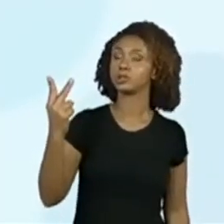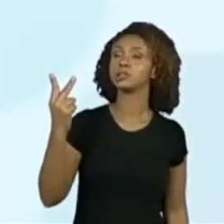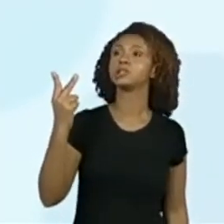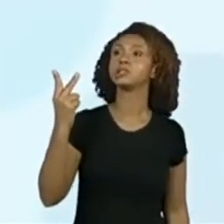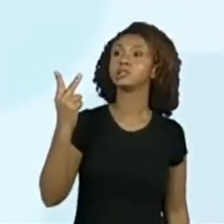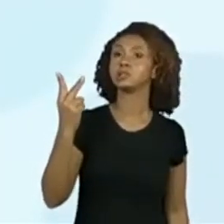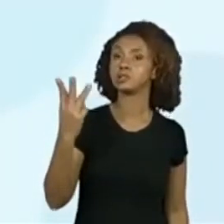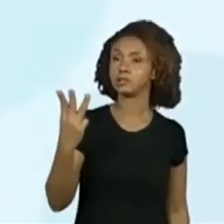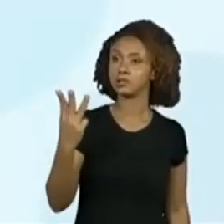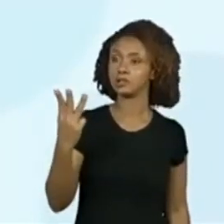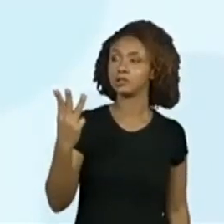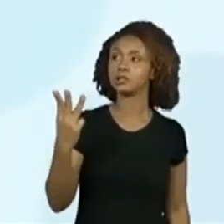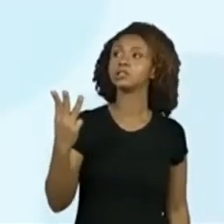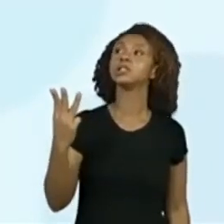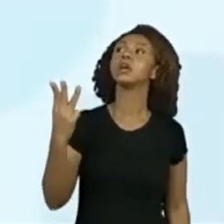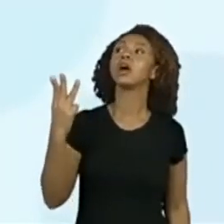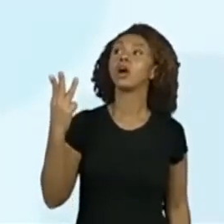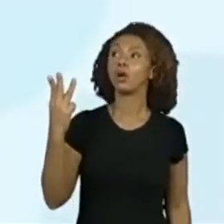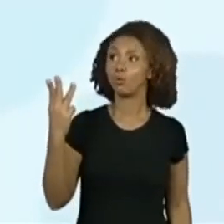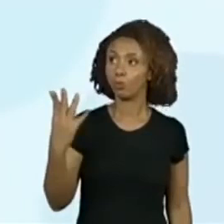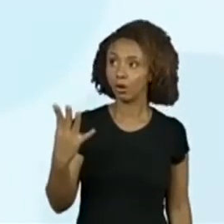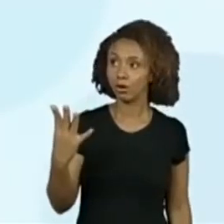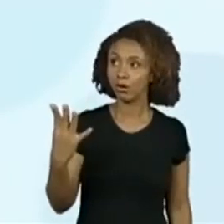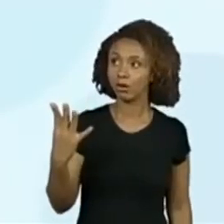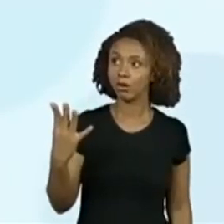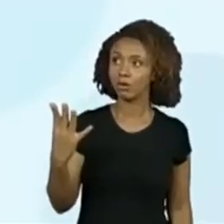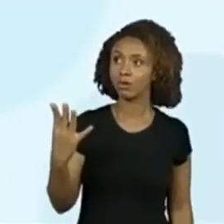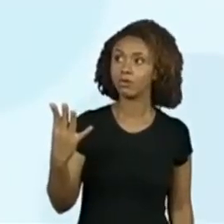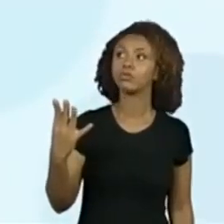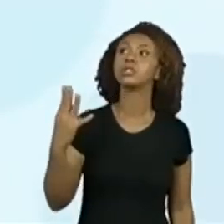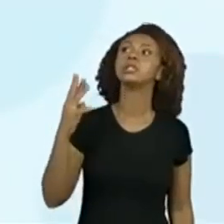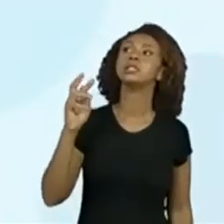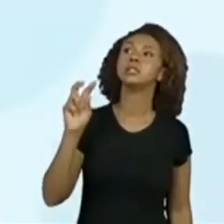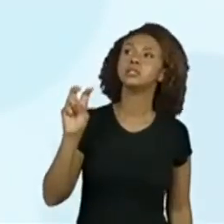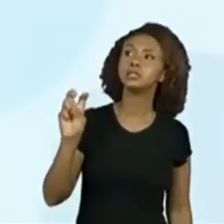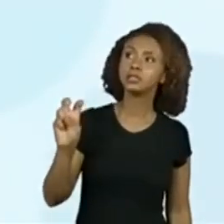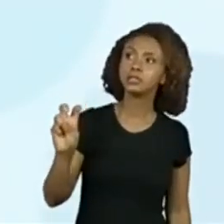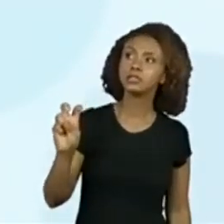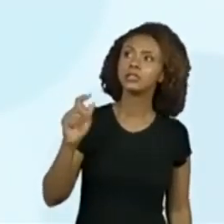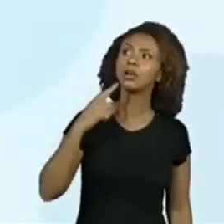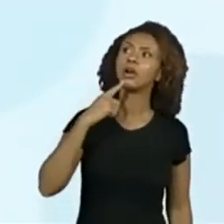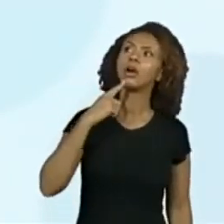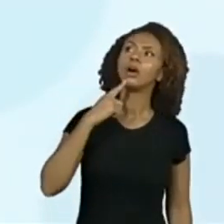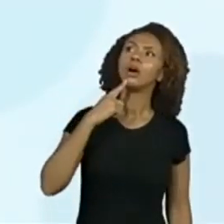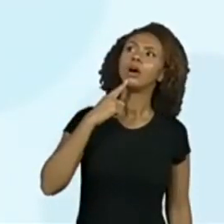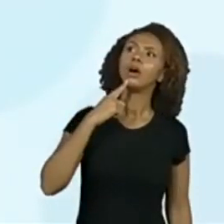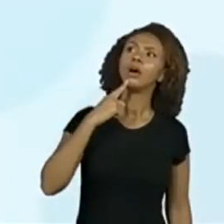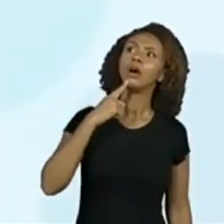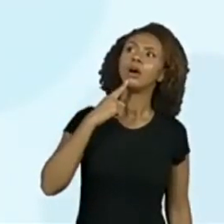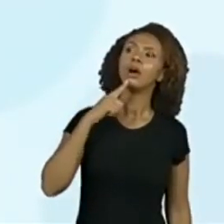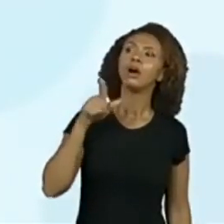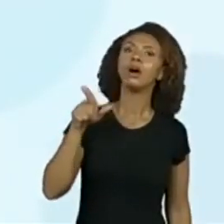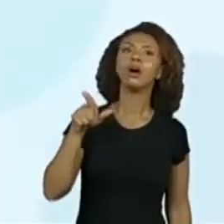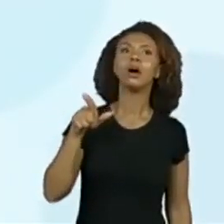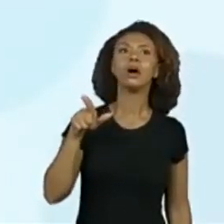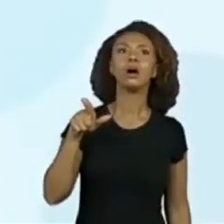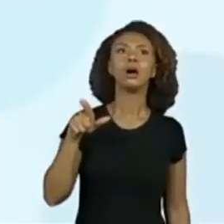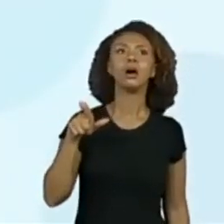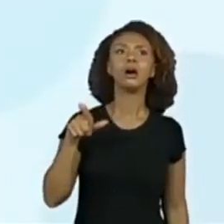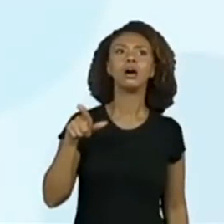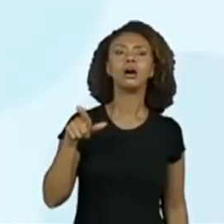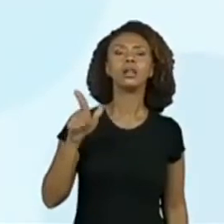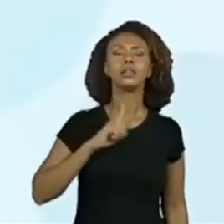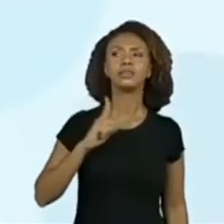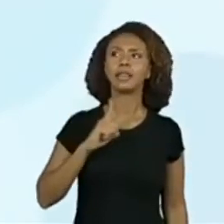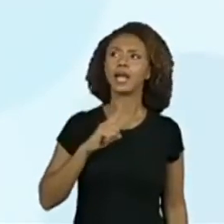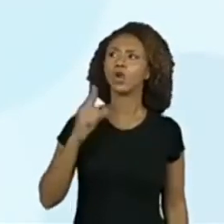2 3 4 hum na primeira coluna nós